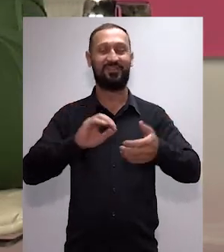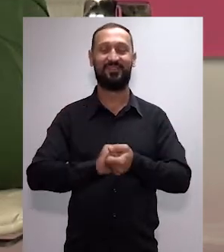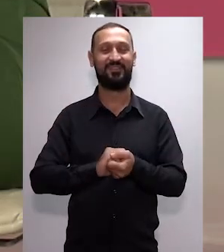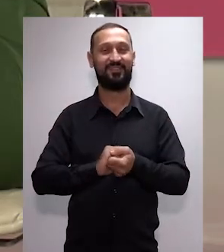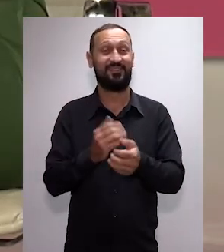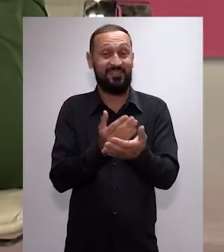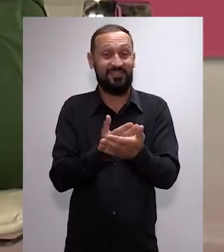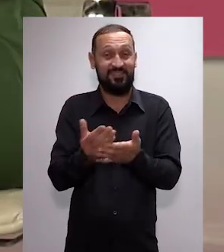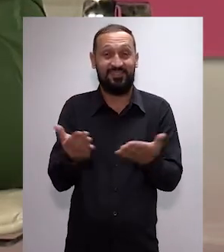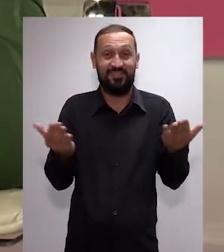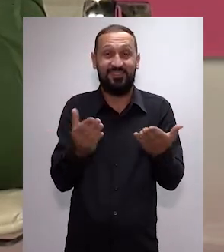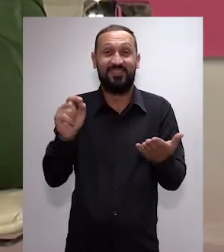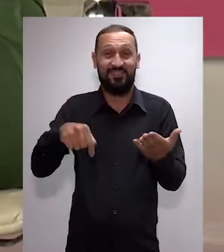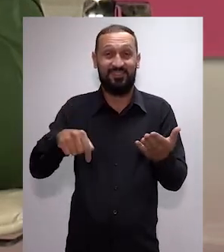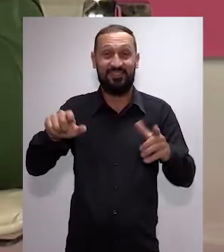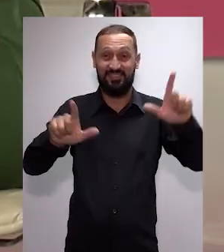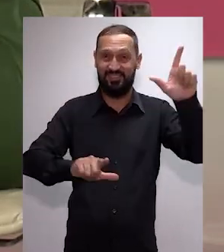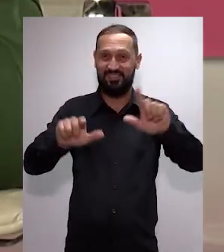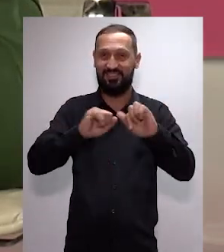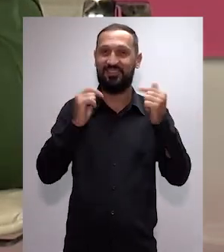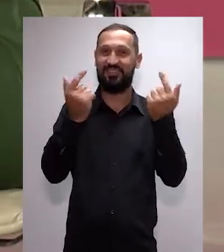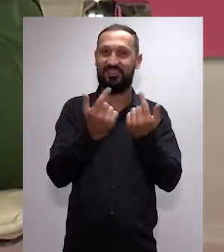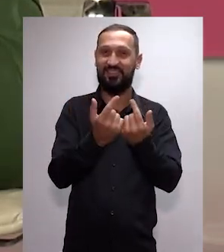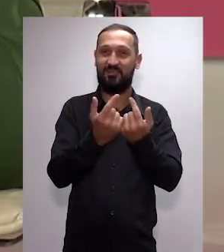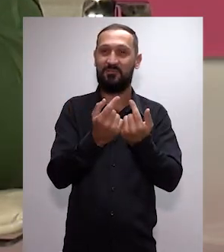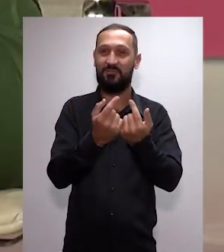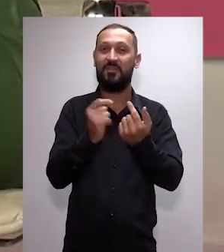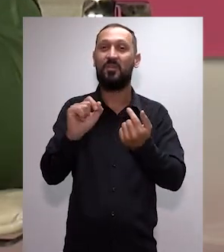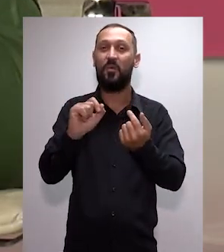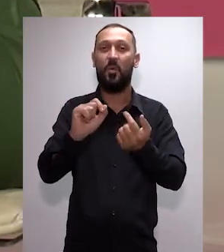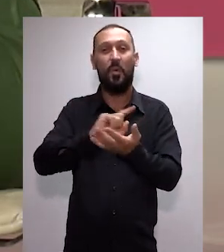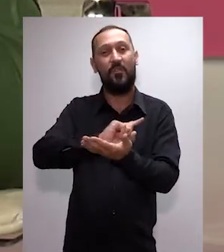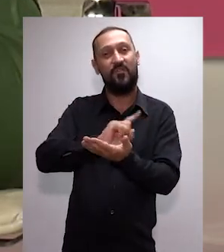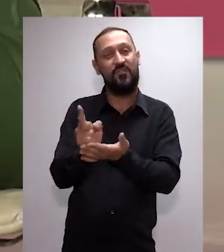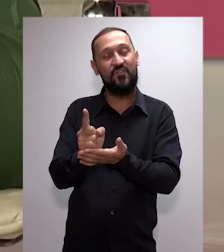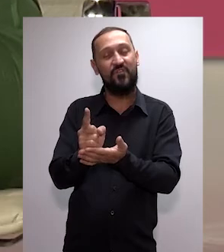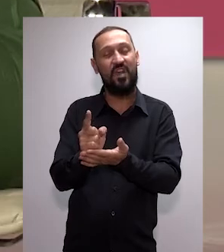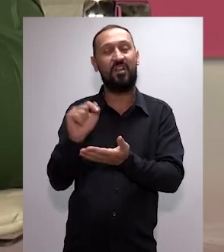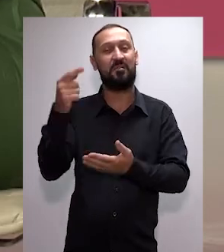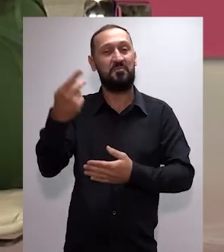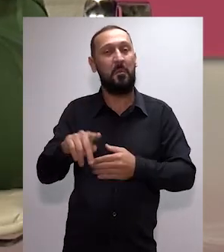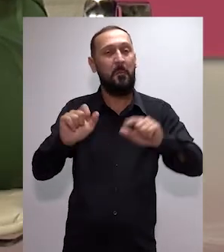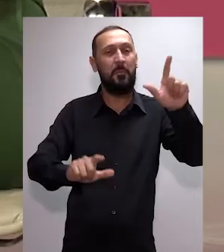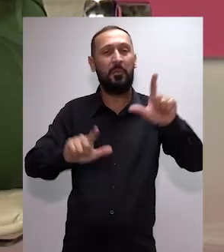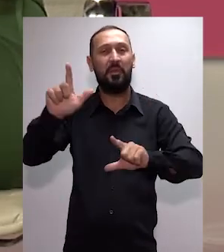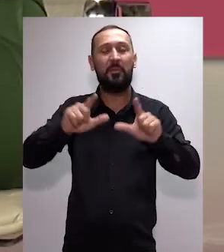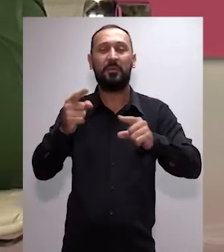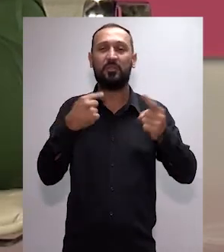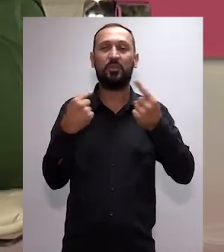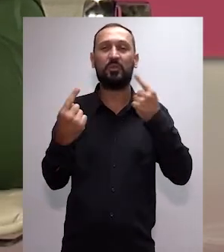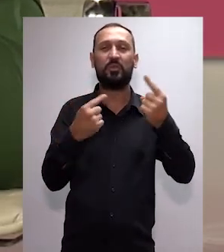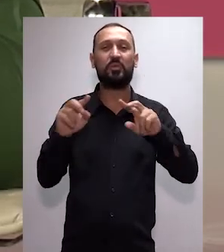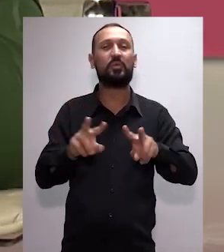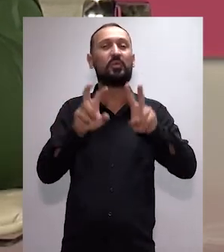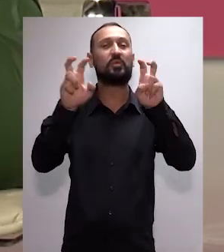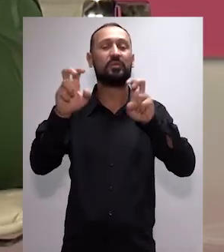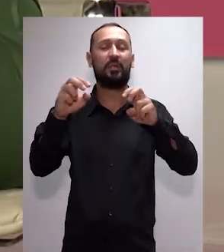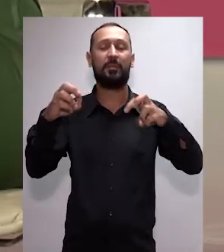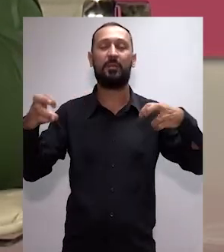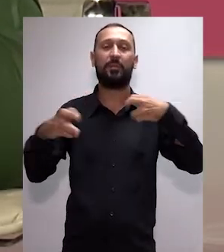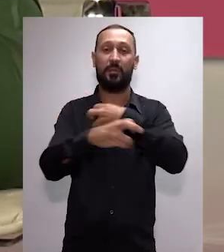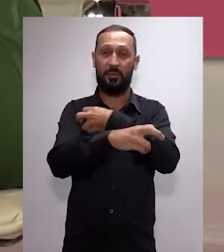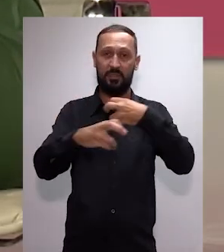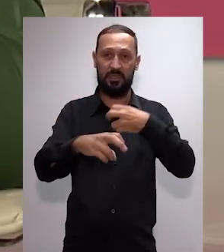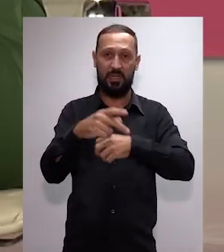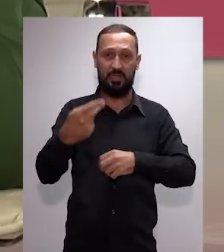Olá! Começa agora, aqui na TV Assembleia, mais um Velocidade, um programa para discutirmos a